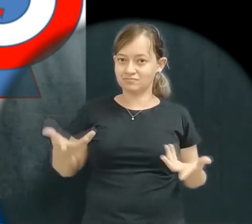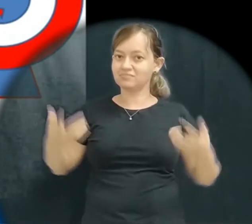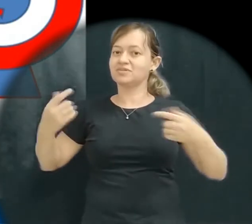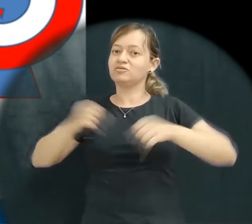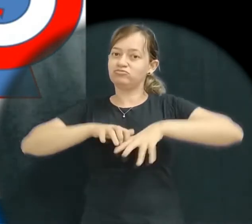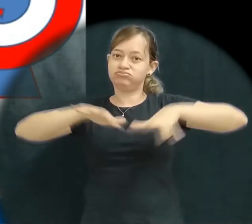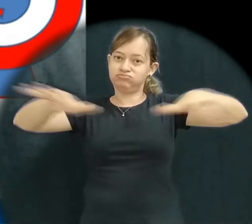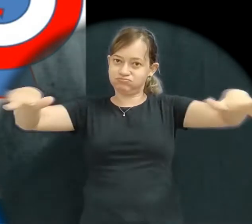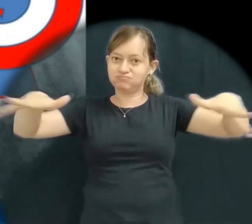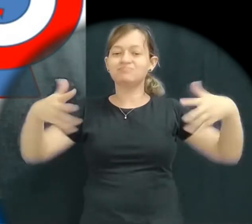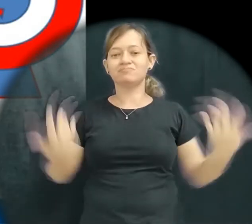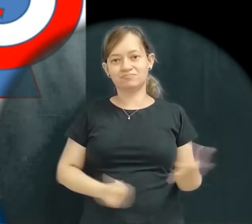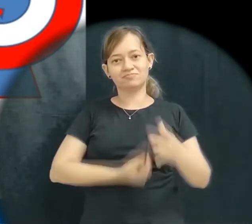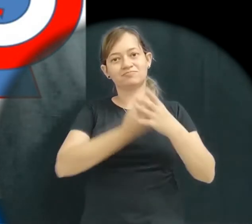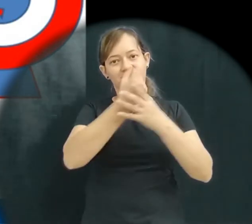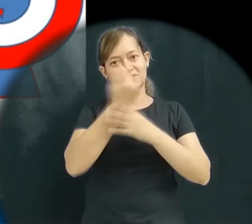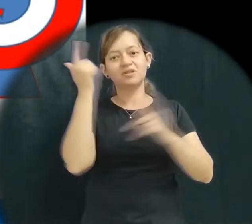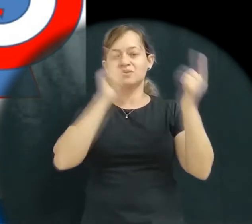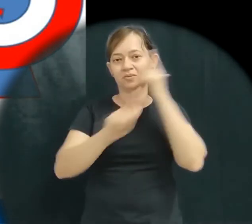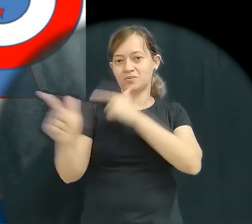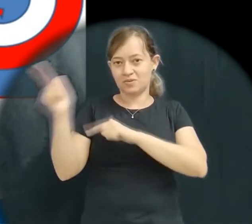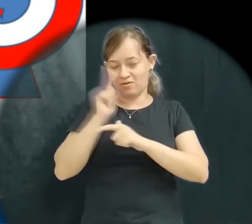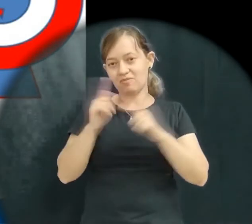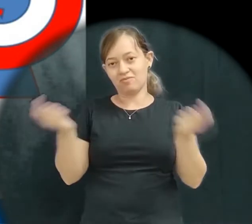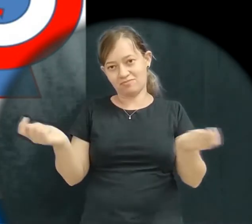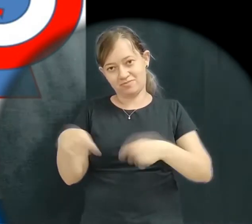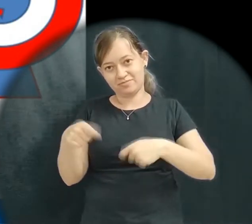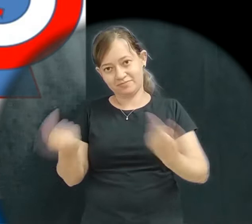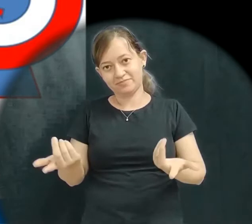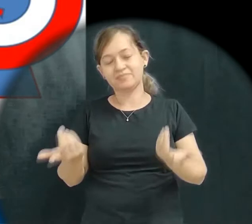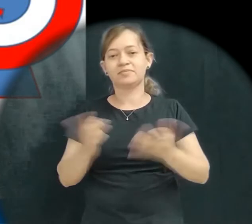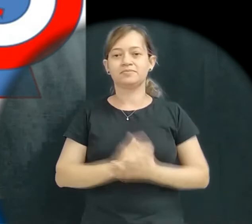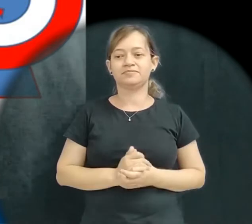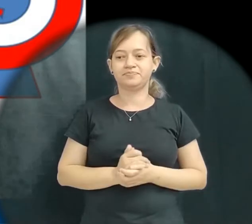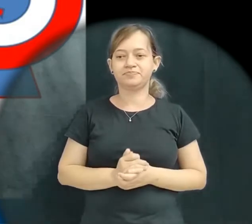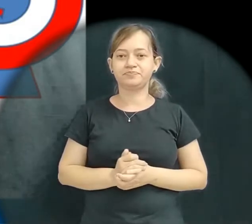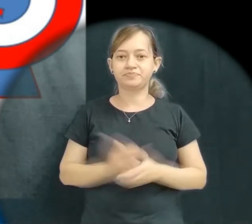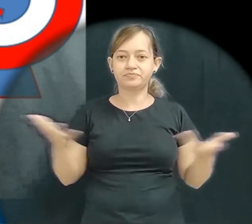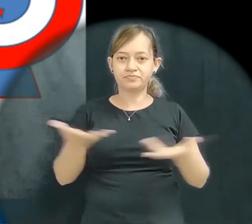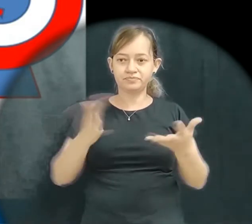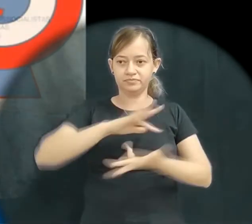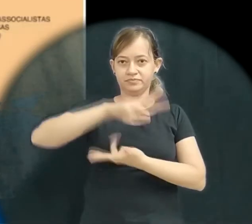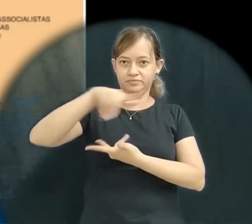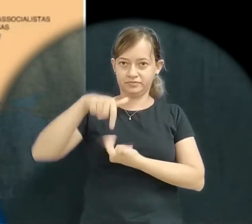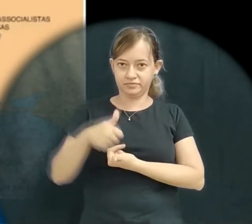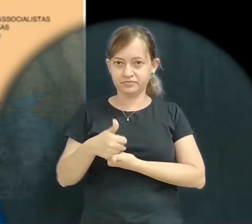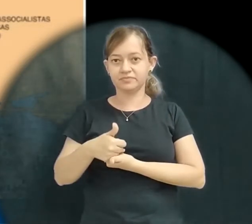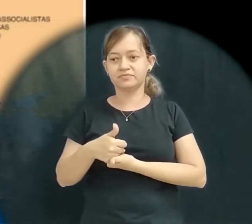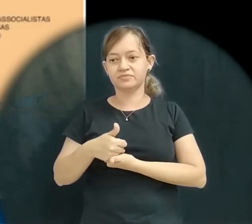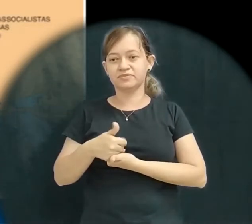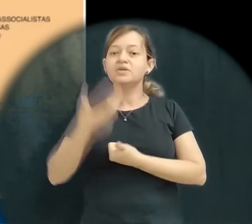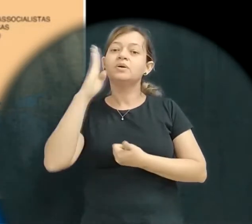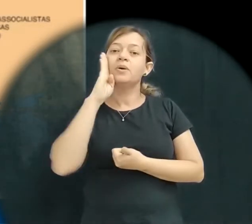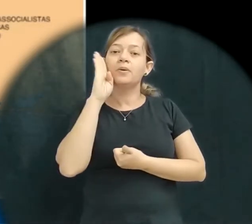democracia e expansão do capitalismo, iria com certeza deter e combater o comunismo, a expansão comunista pelo mundo. Do outro lado,